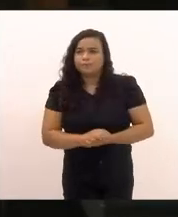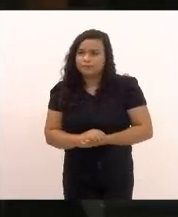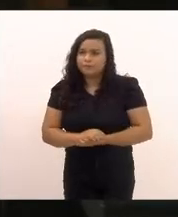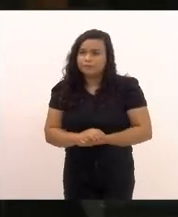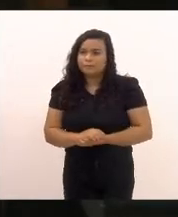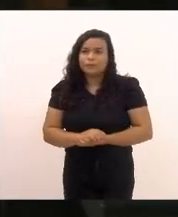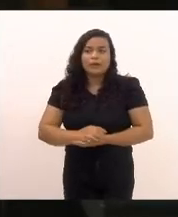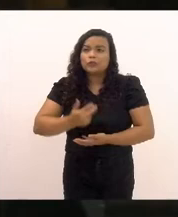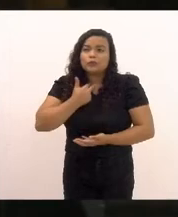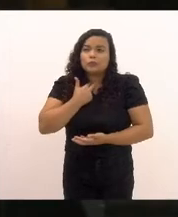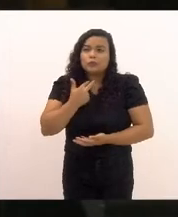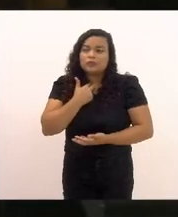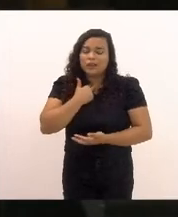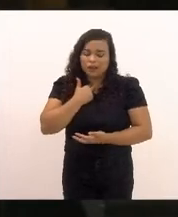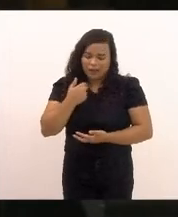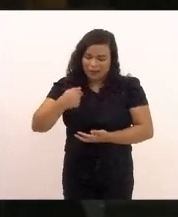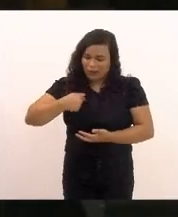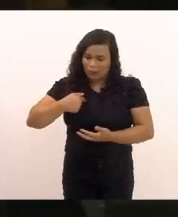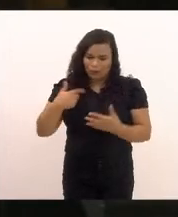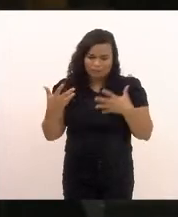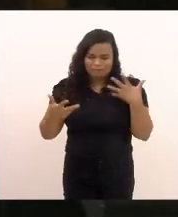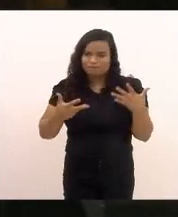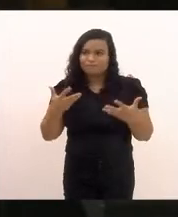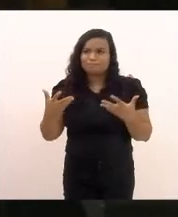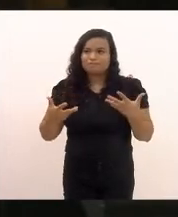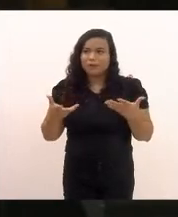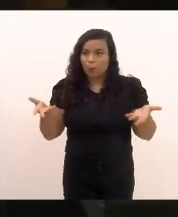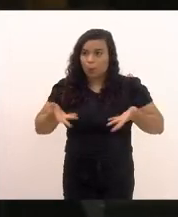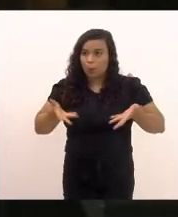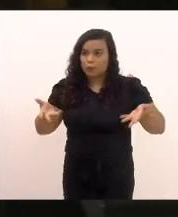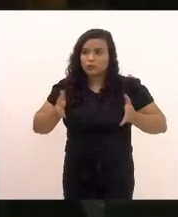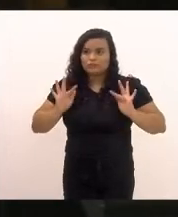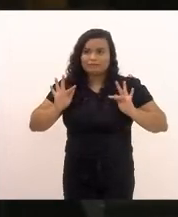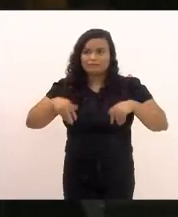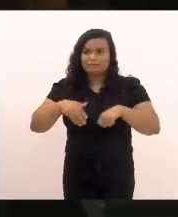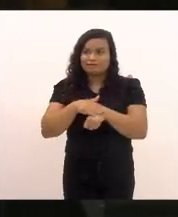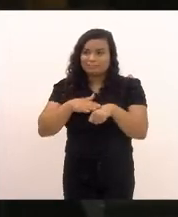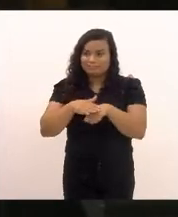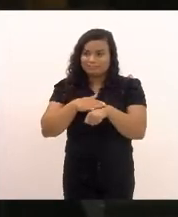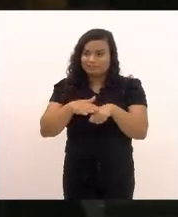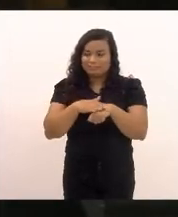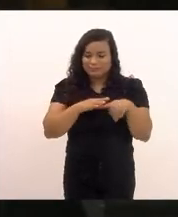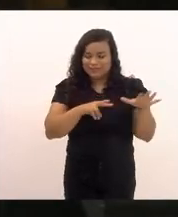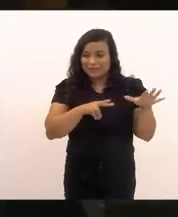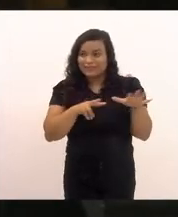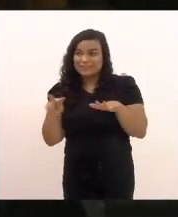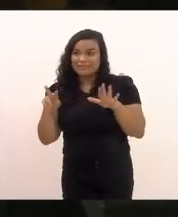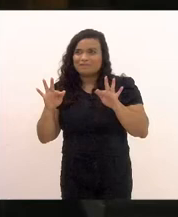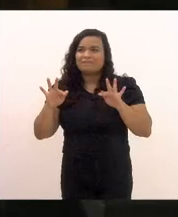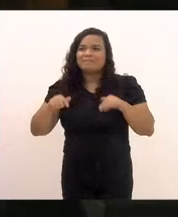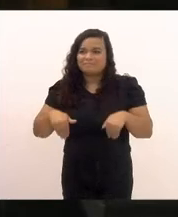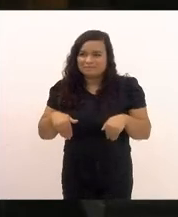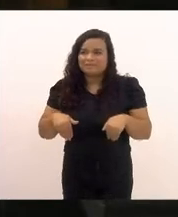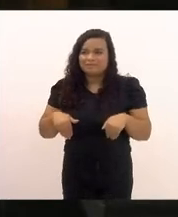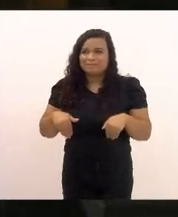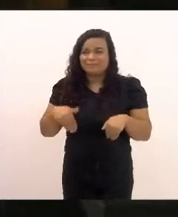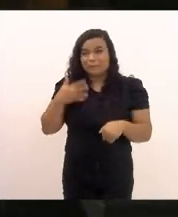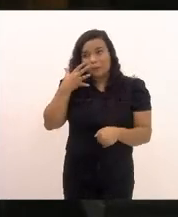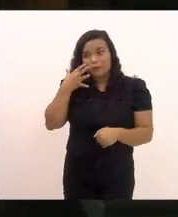não poderia deixar de acabar a semana, sob o ponto de